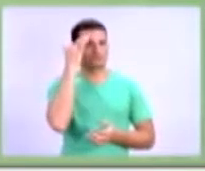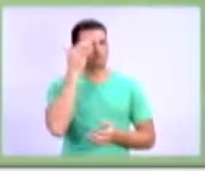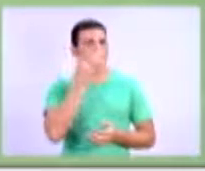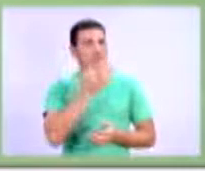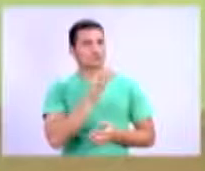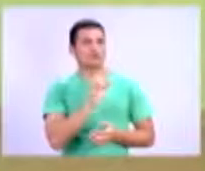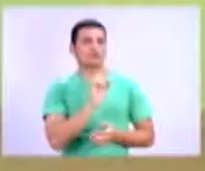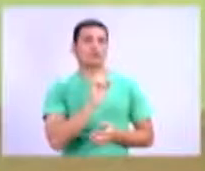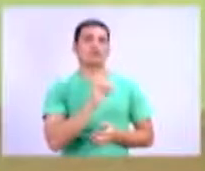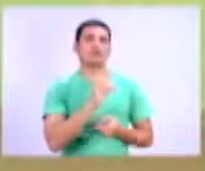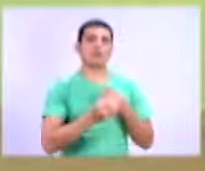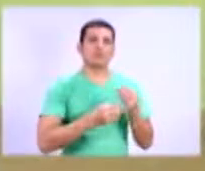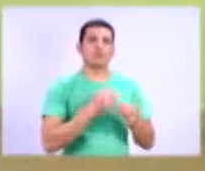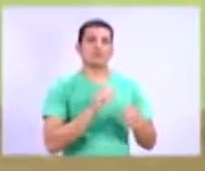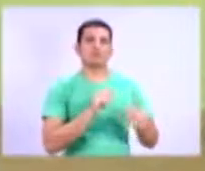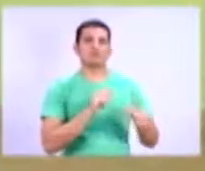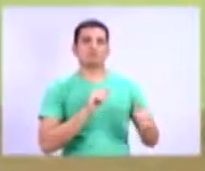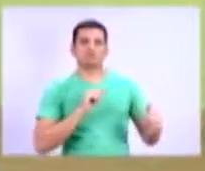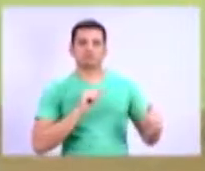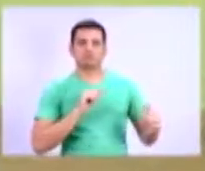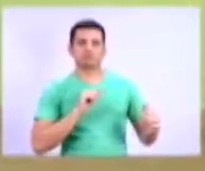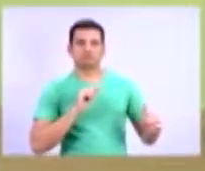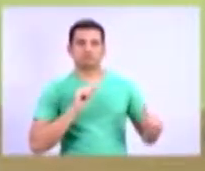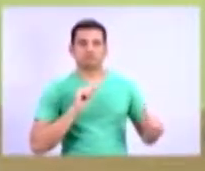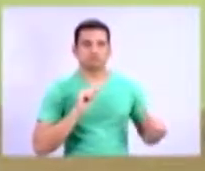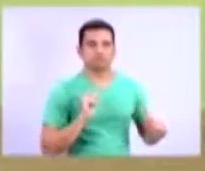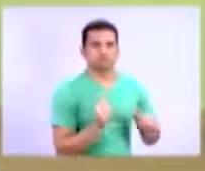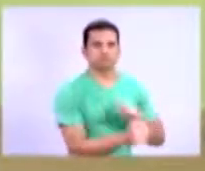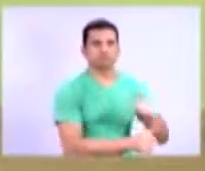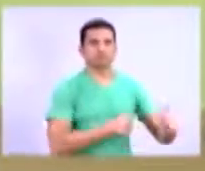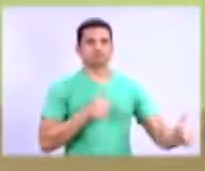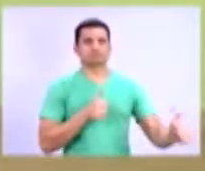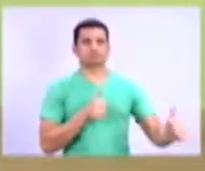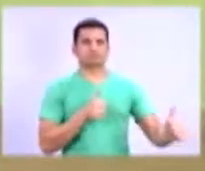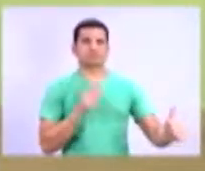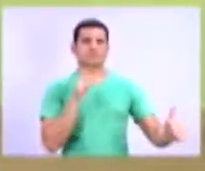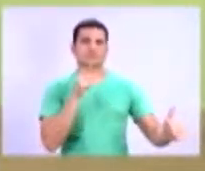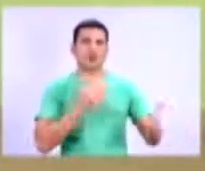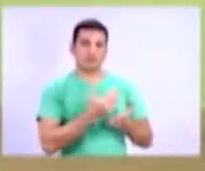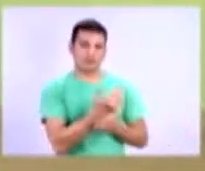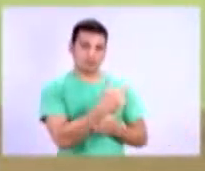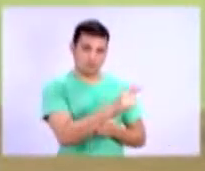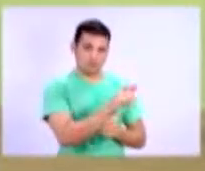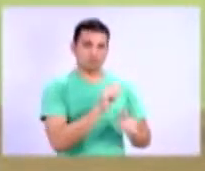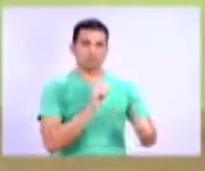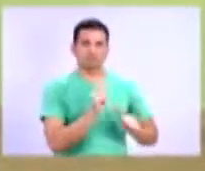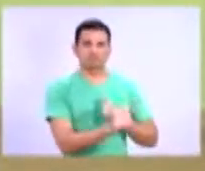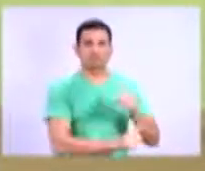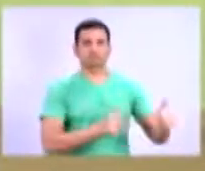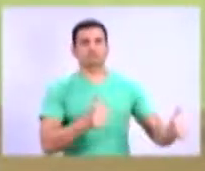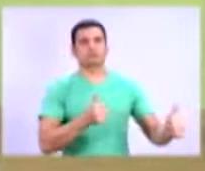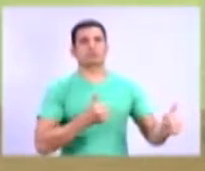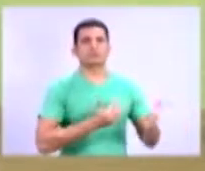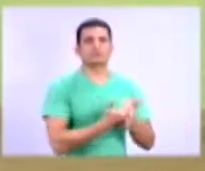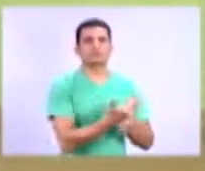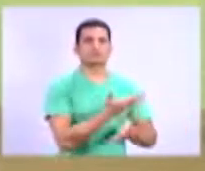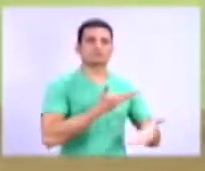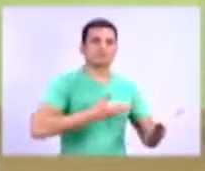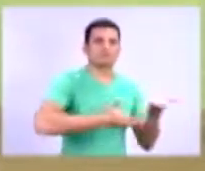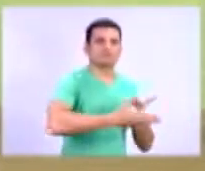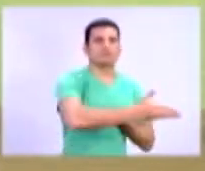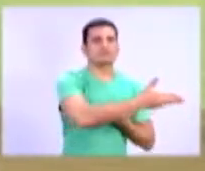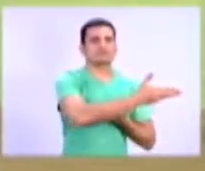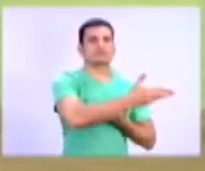no lugar do outro, para que você, a partir do outro, consiga estabelecer uma relação, consiga compreender essa